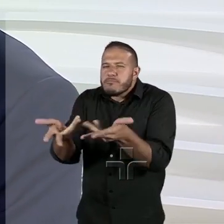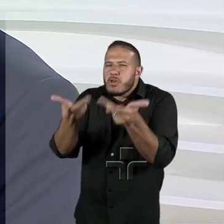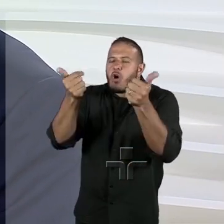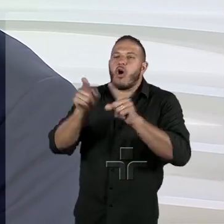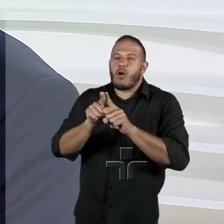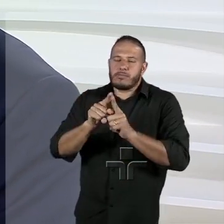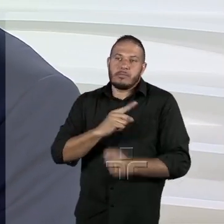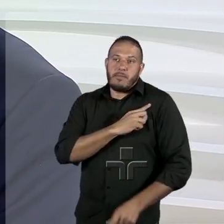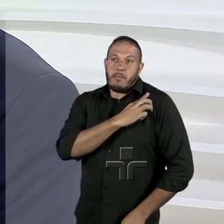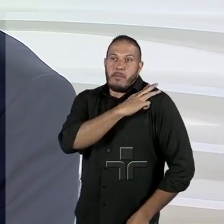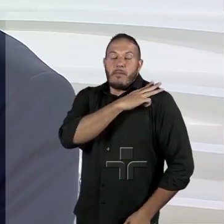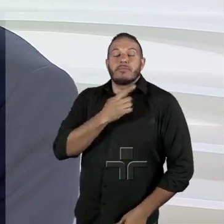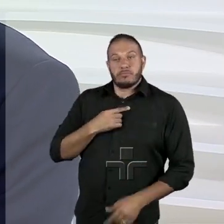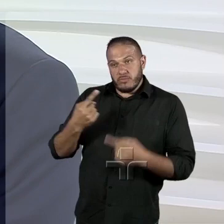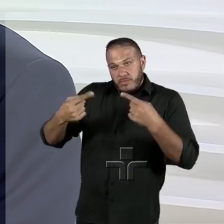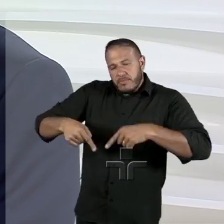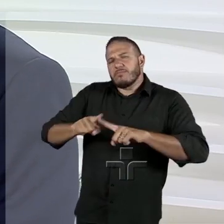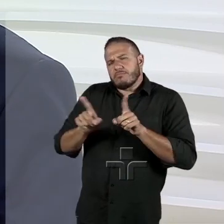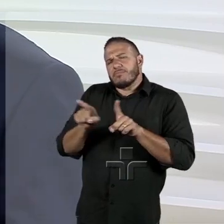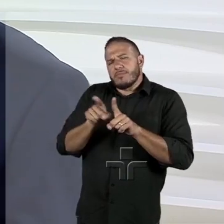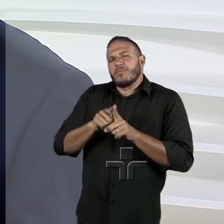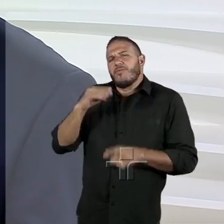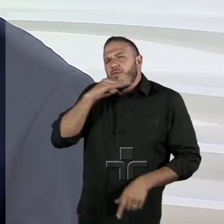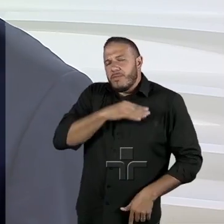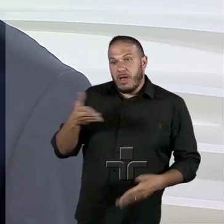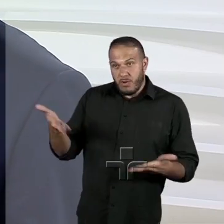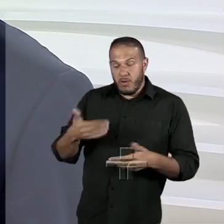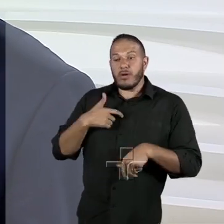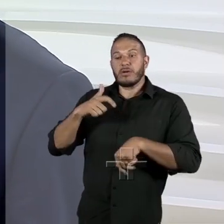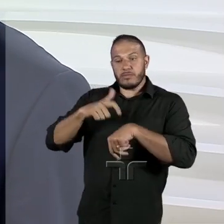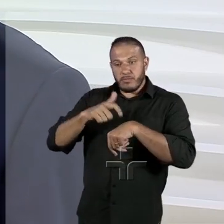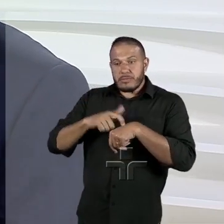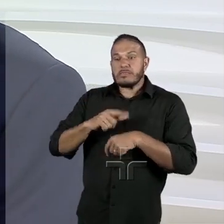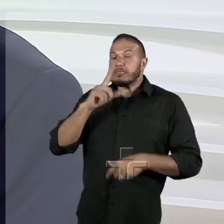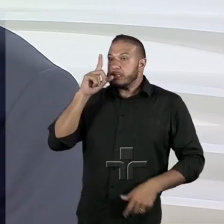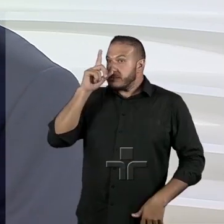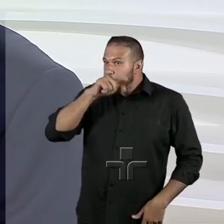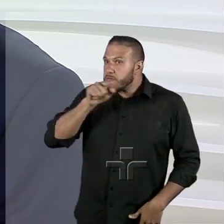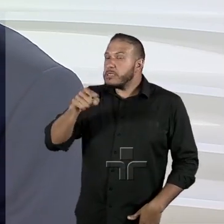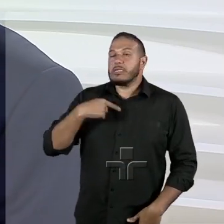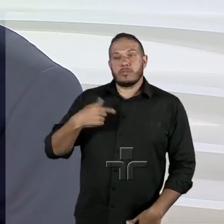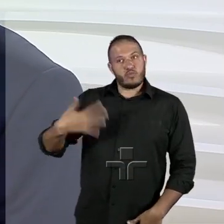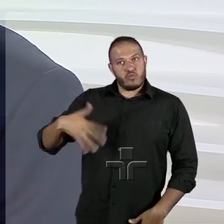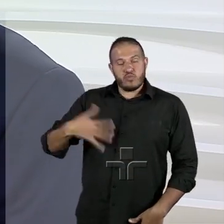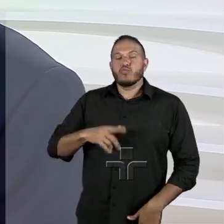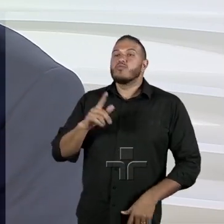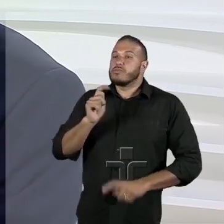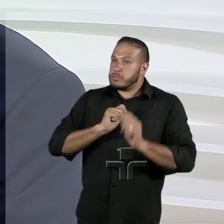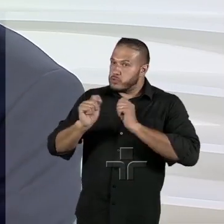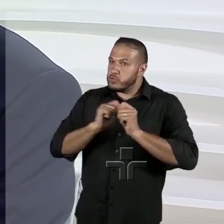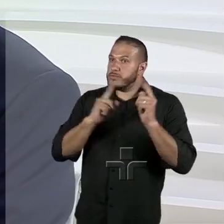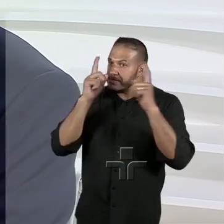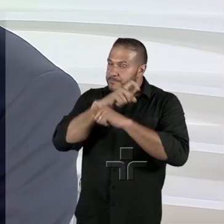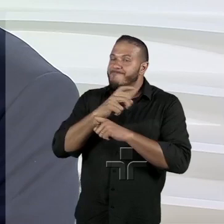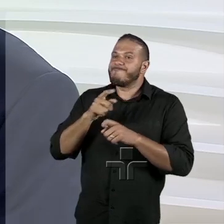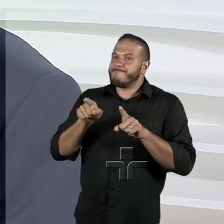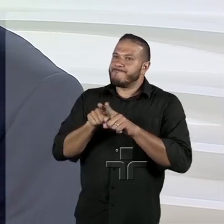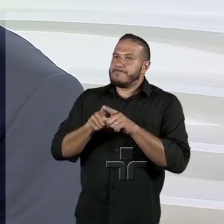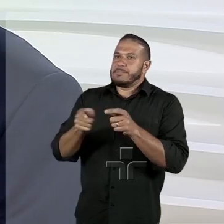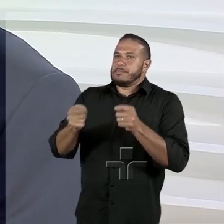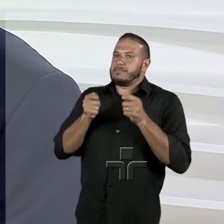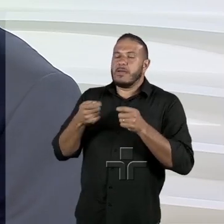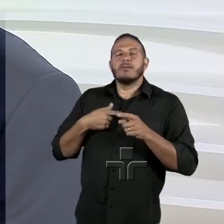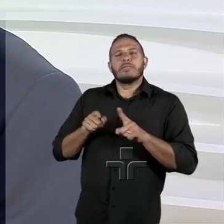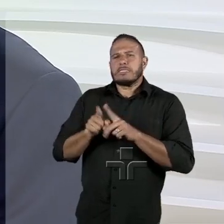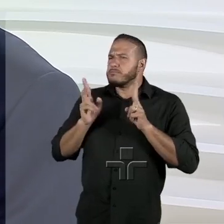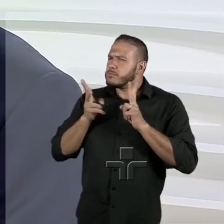grande desafio. E, lógico, vivemos um momento de dificuldade econômica. E eu sempre, em todas